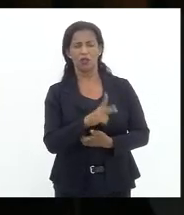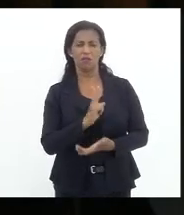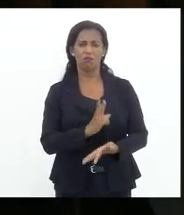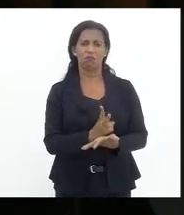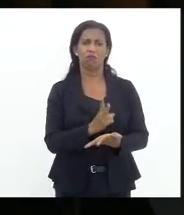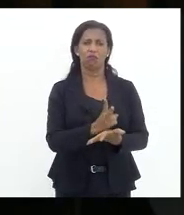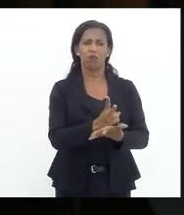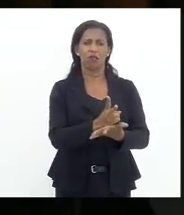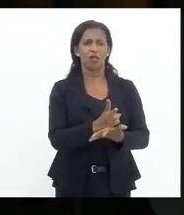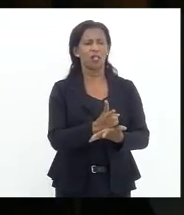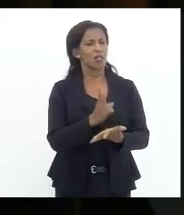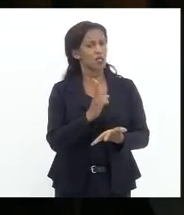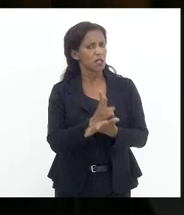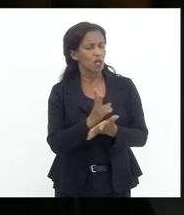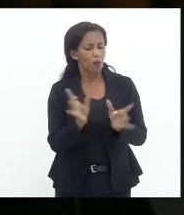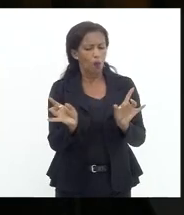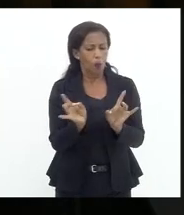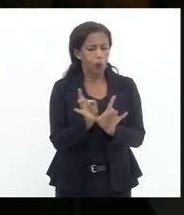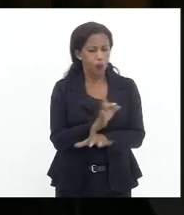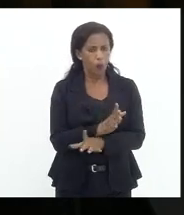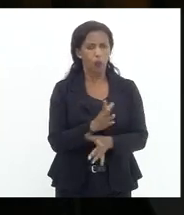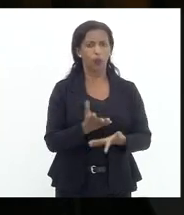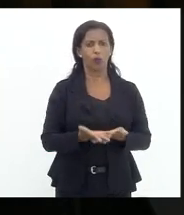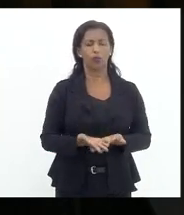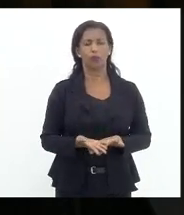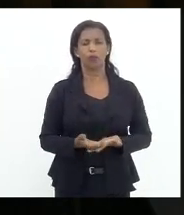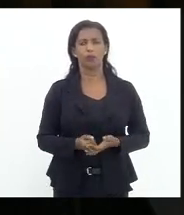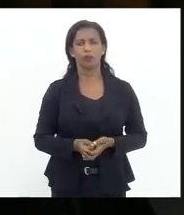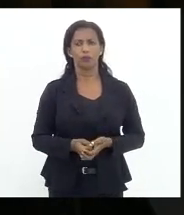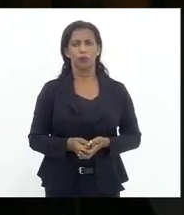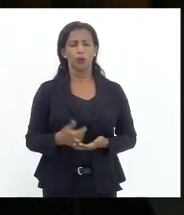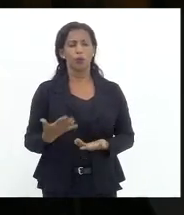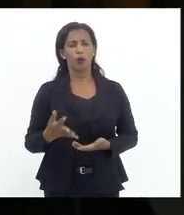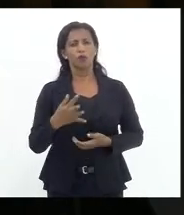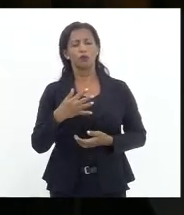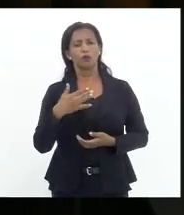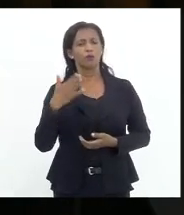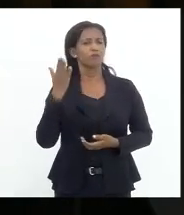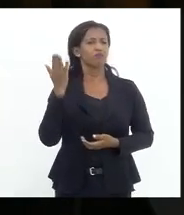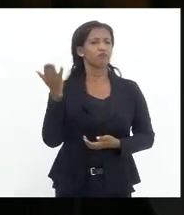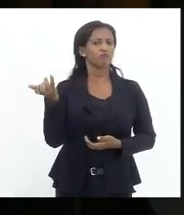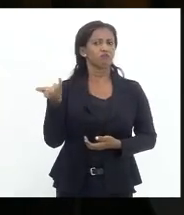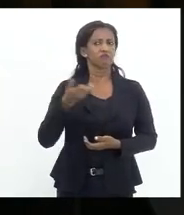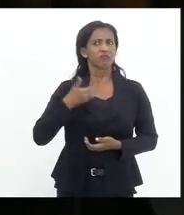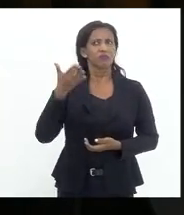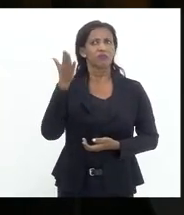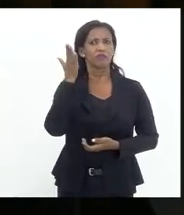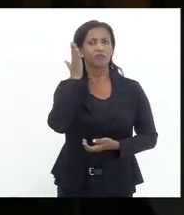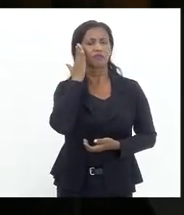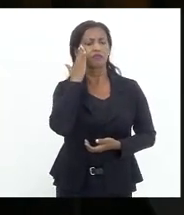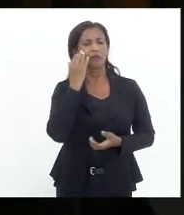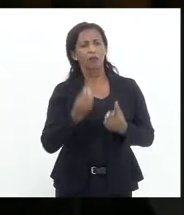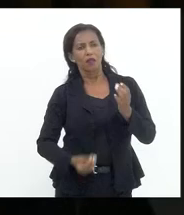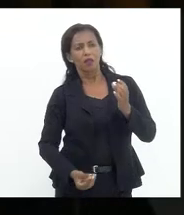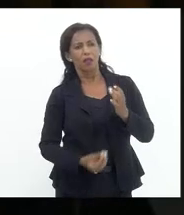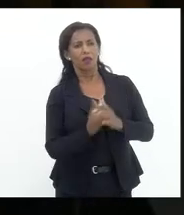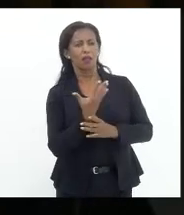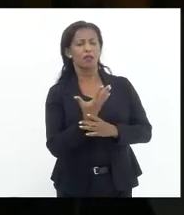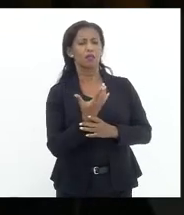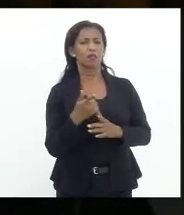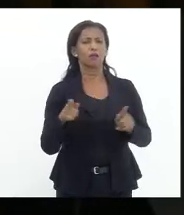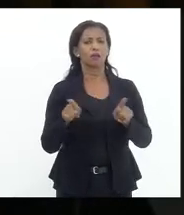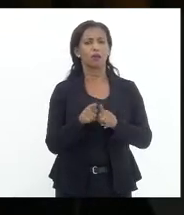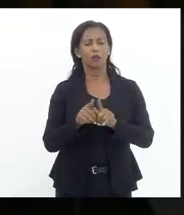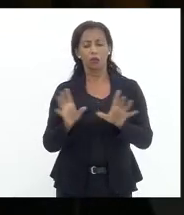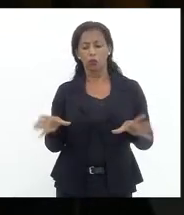sempre muito solícito que foi, quando tomei conhecimento da criação e da implantação